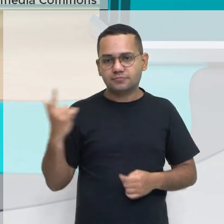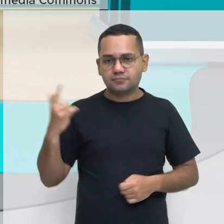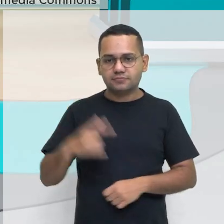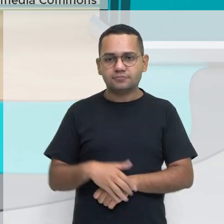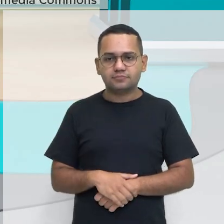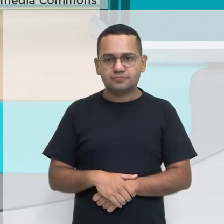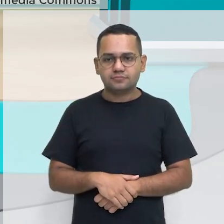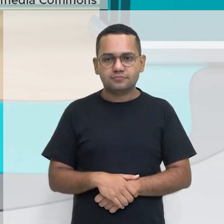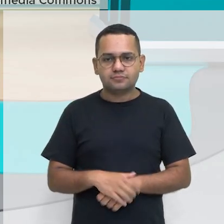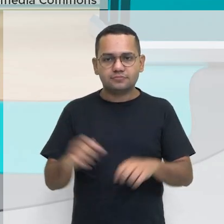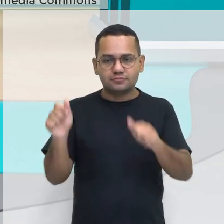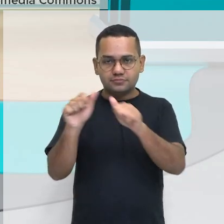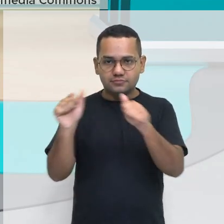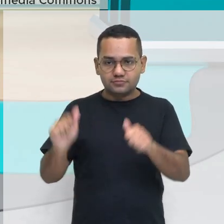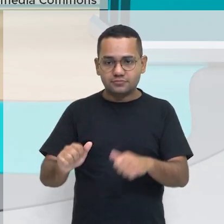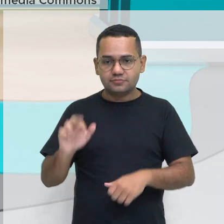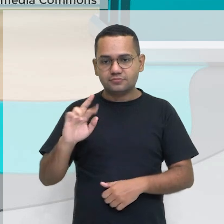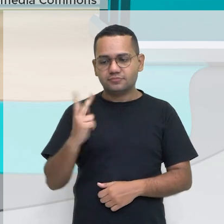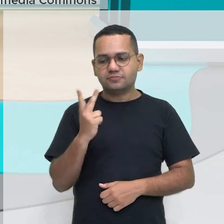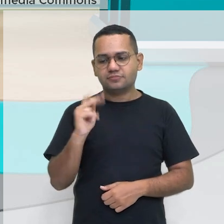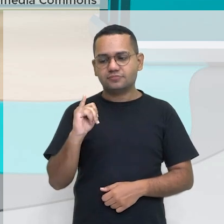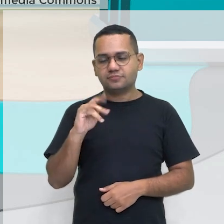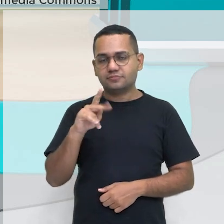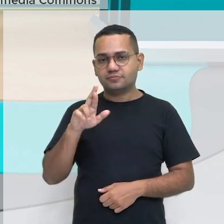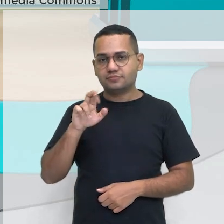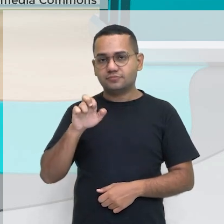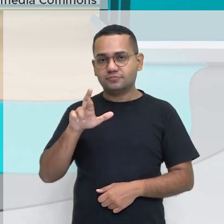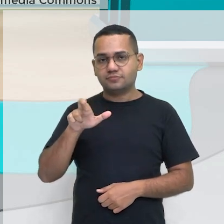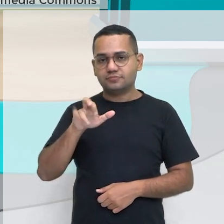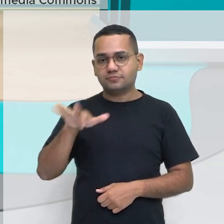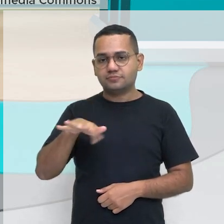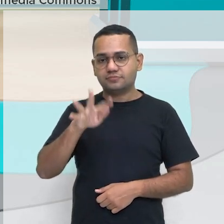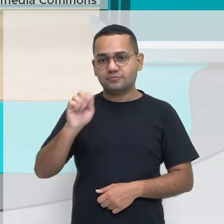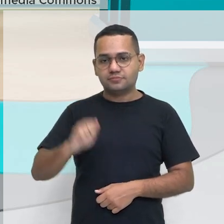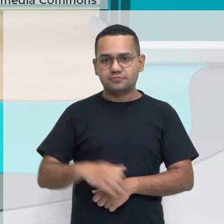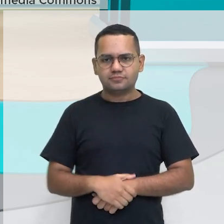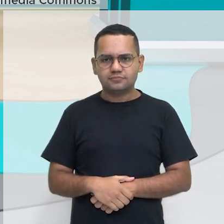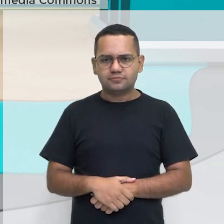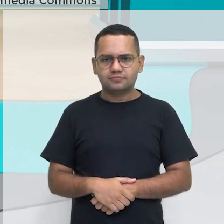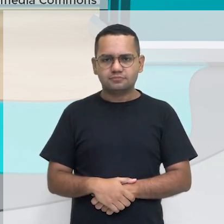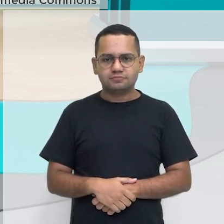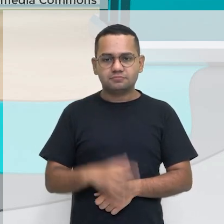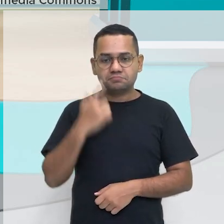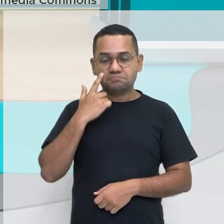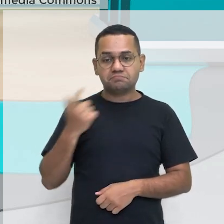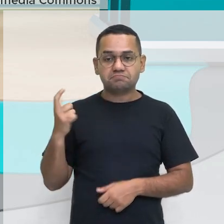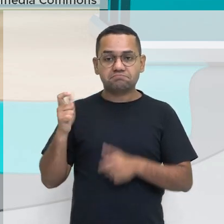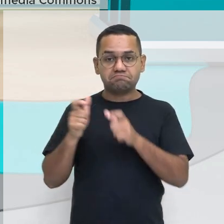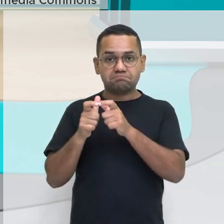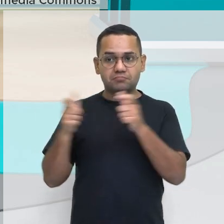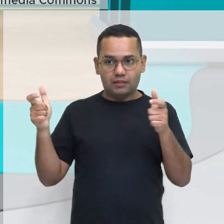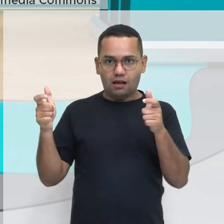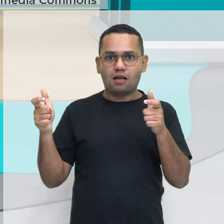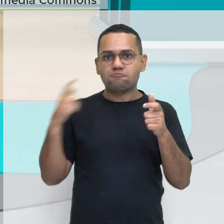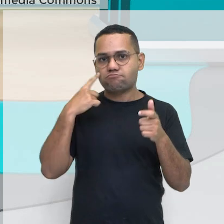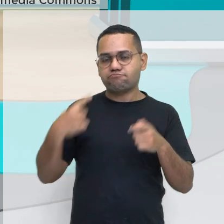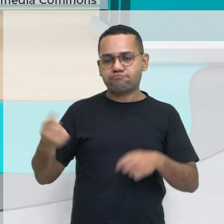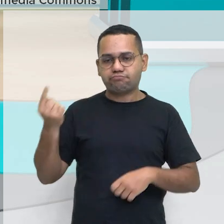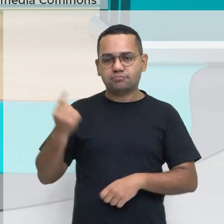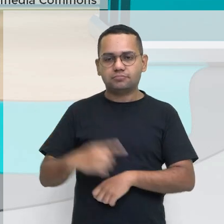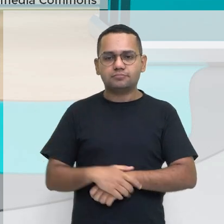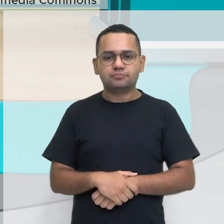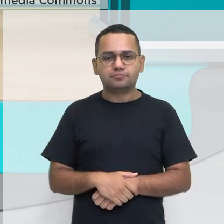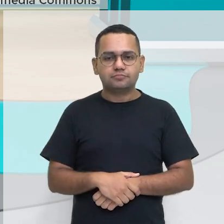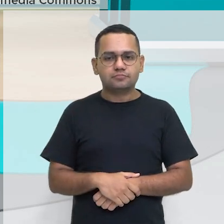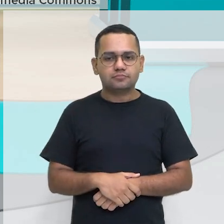hiperrealista. Como vocês podem ver aqui, essa escultura ela tem um tamanho gigantesco. Então, esse artista aqui,